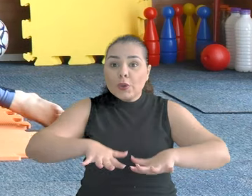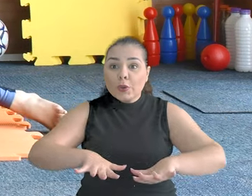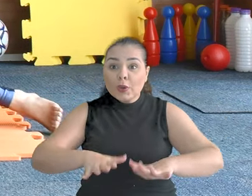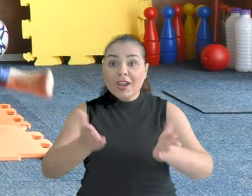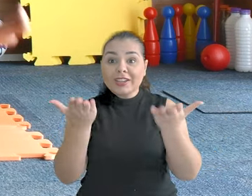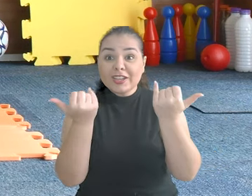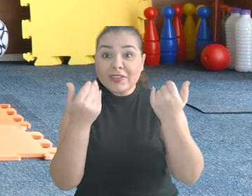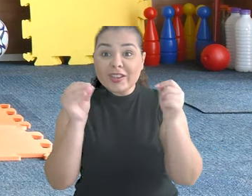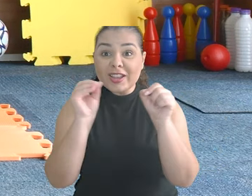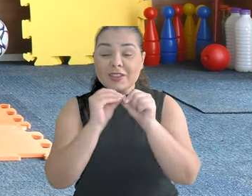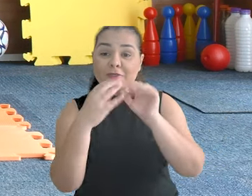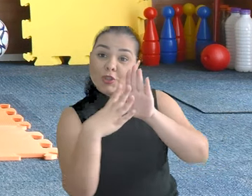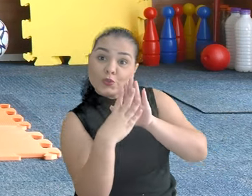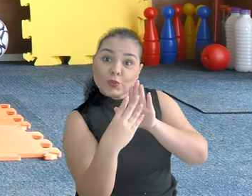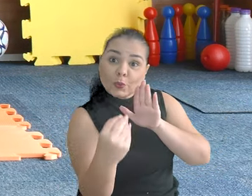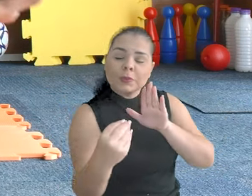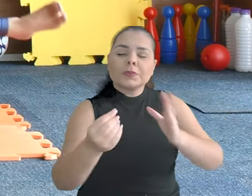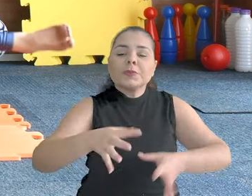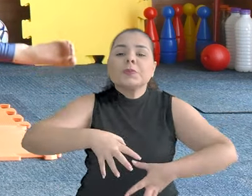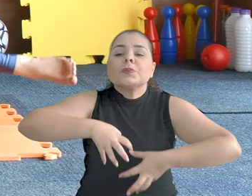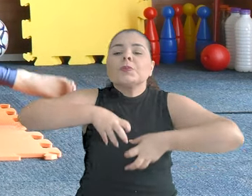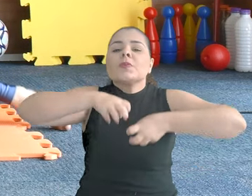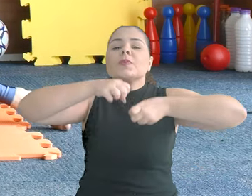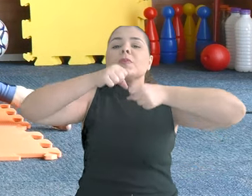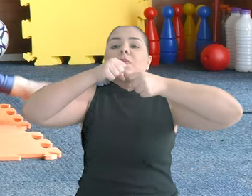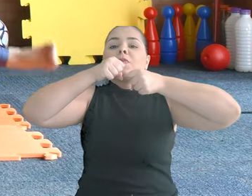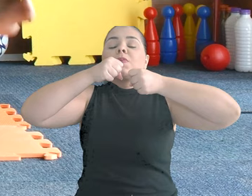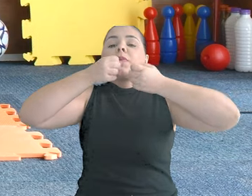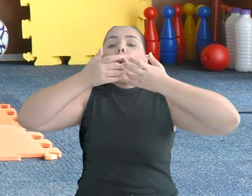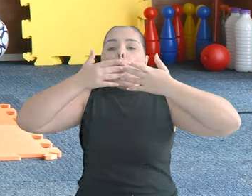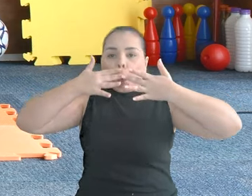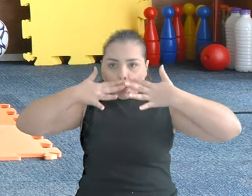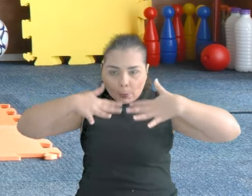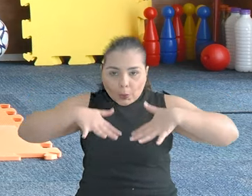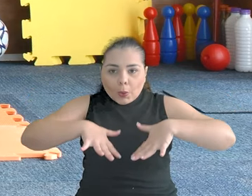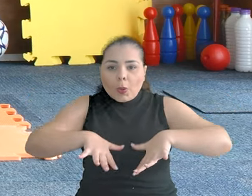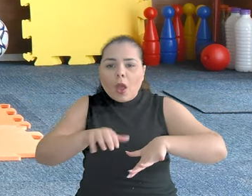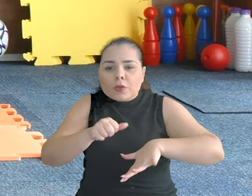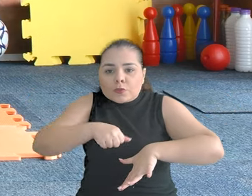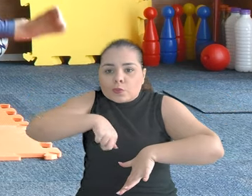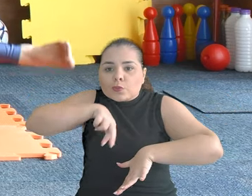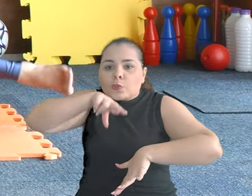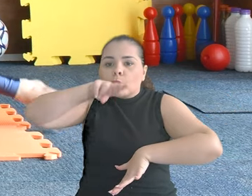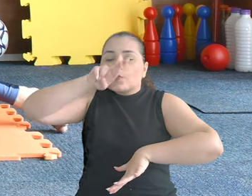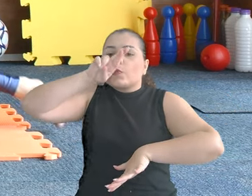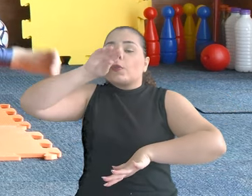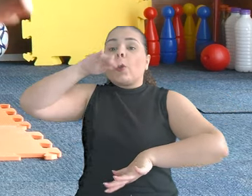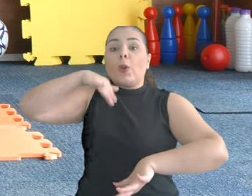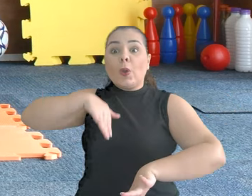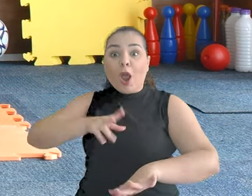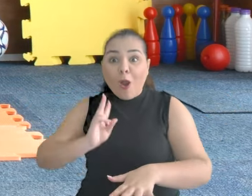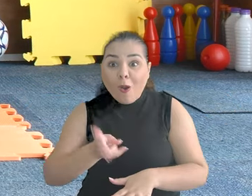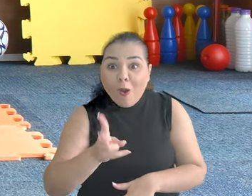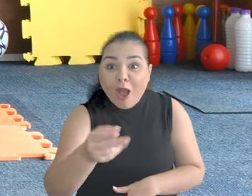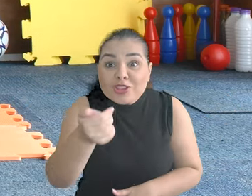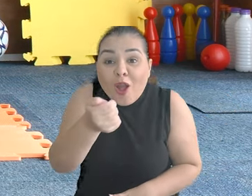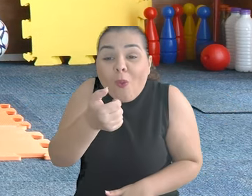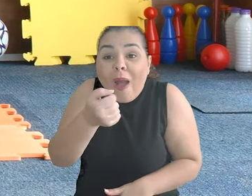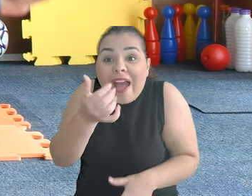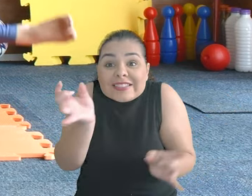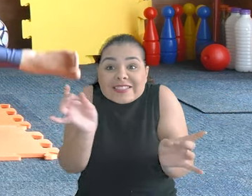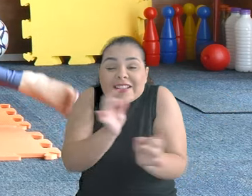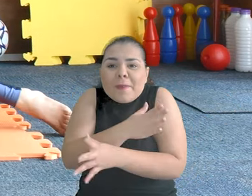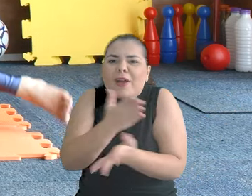inspira expira inspira e solta o ar conclua tá